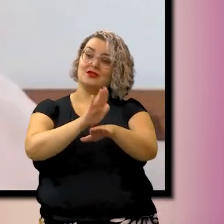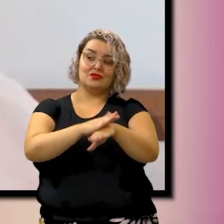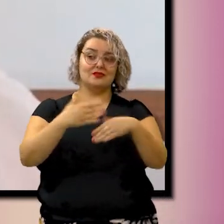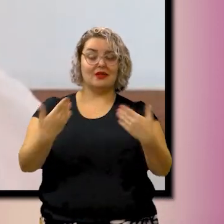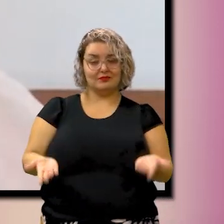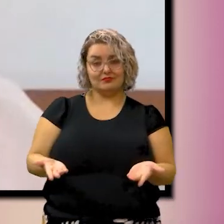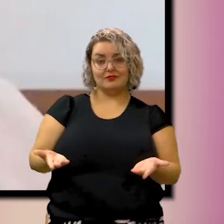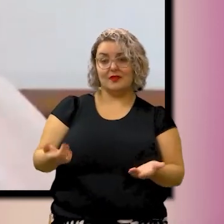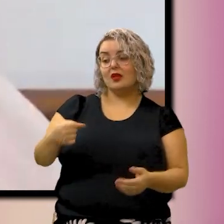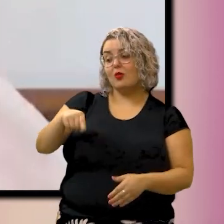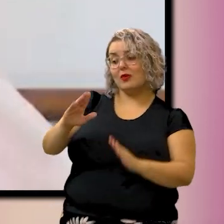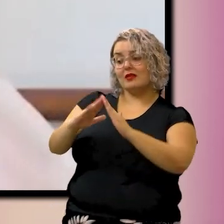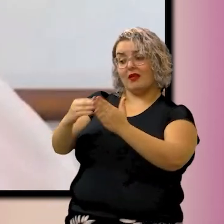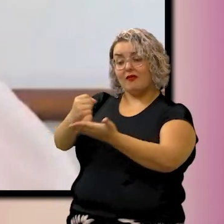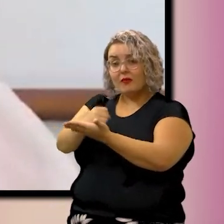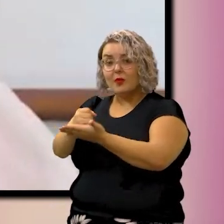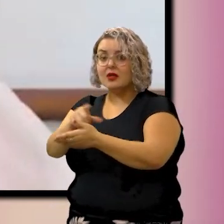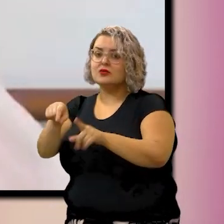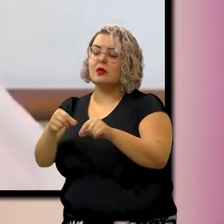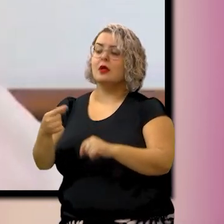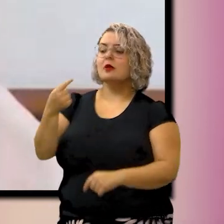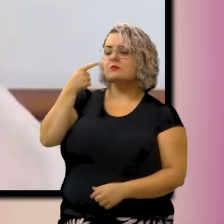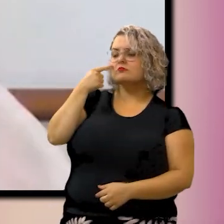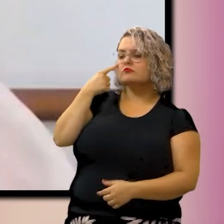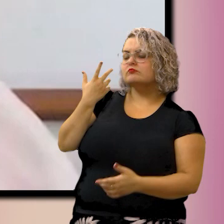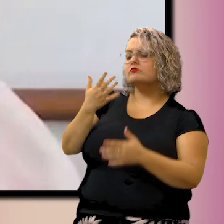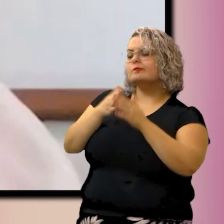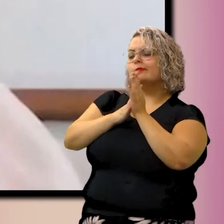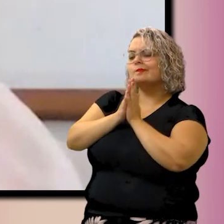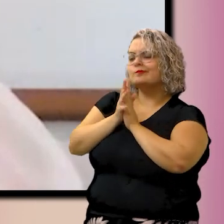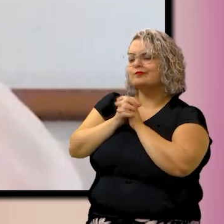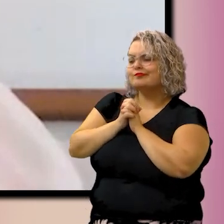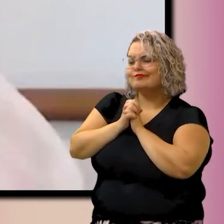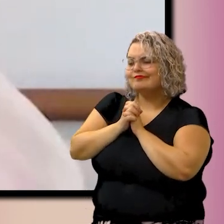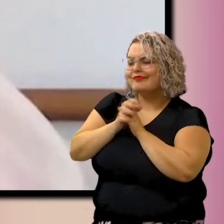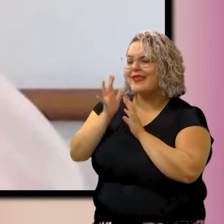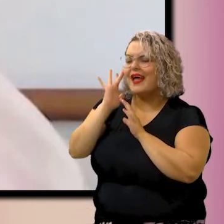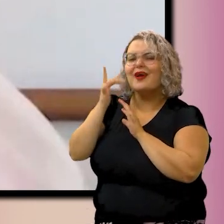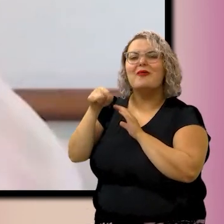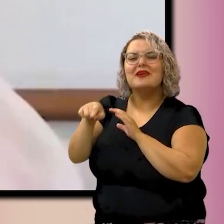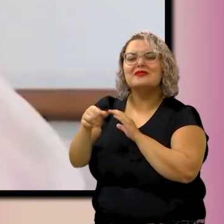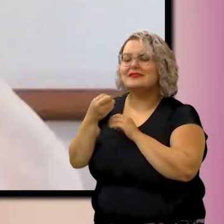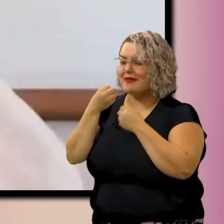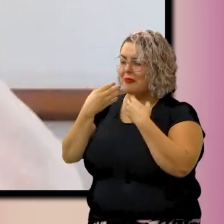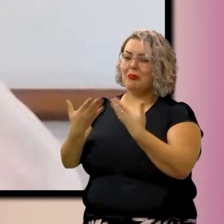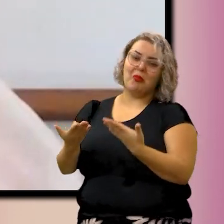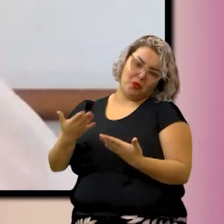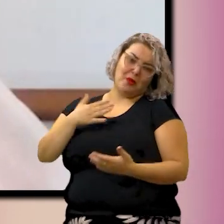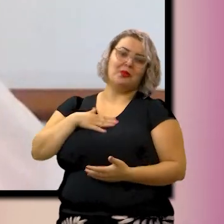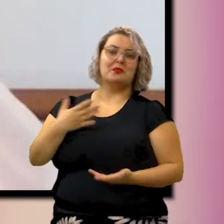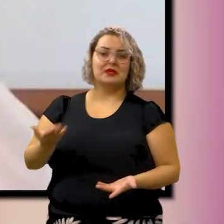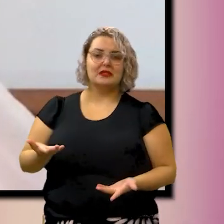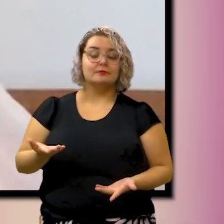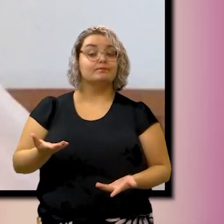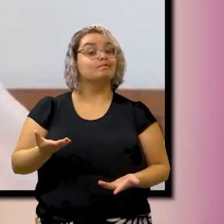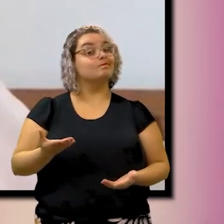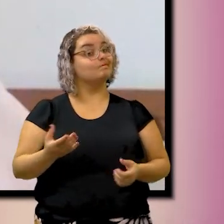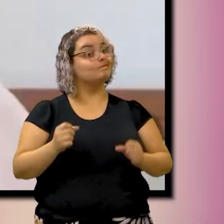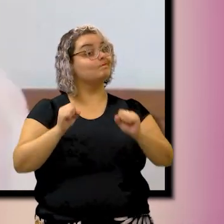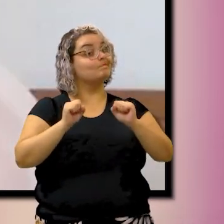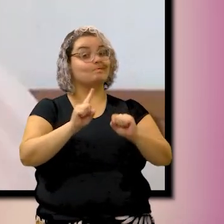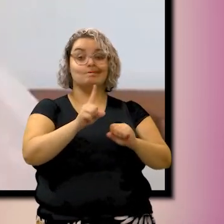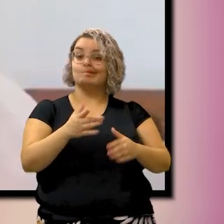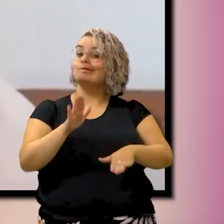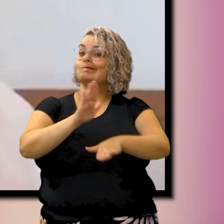ajudar. Então, ir ali na farmácia, escolher, olhar a meia e achar, pegar a que você acha mais interessante para você,